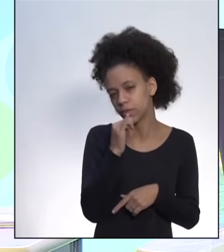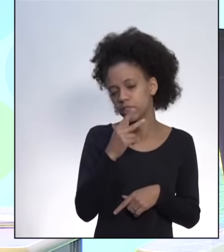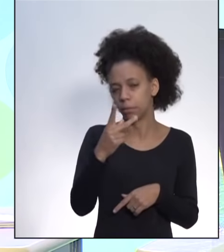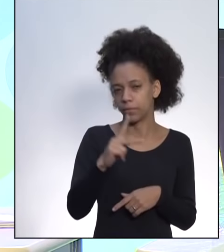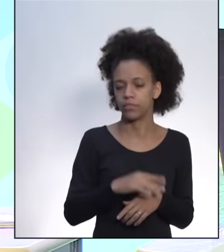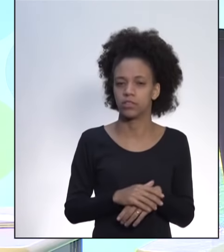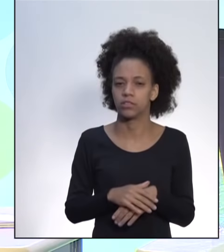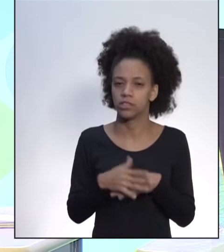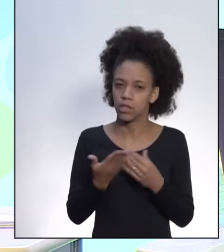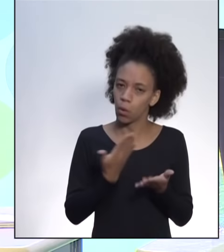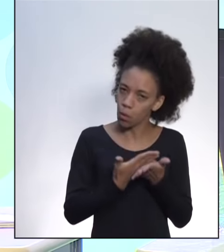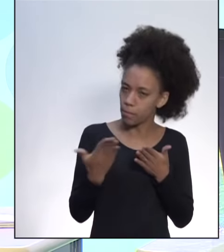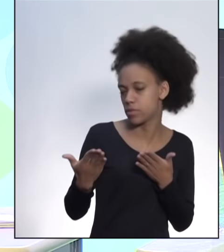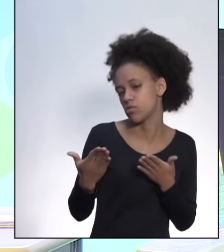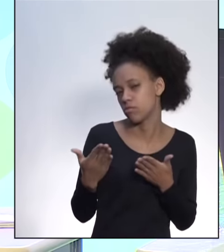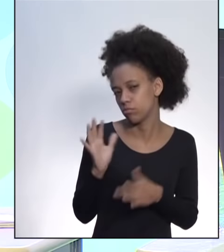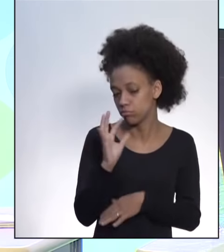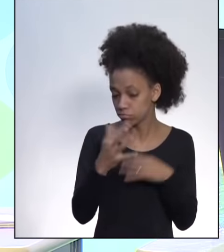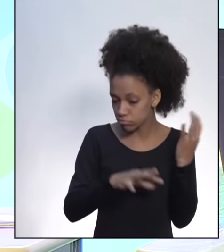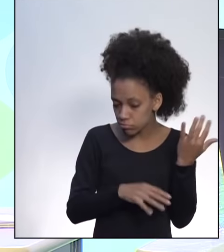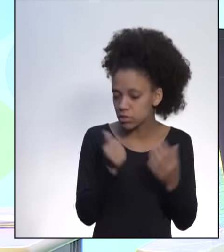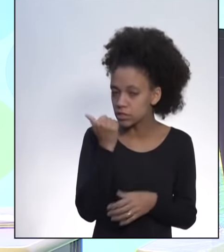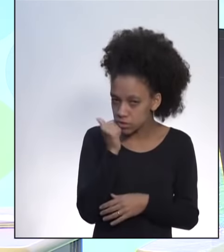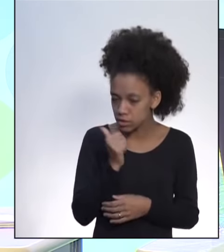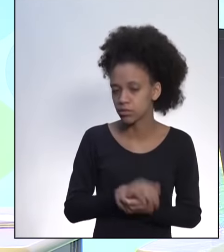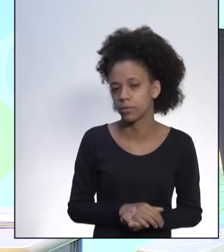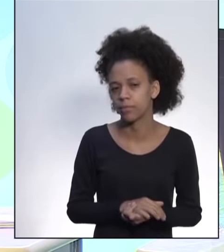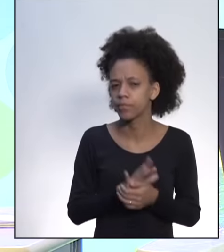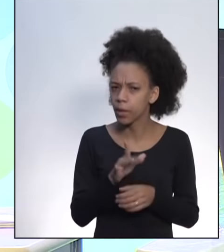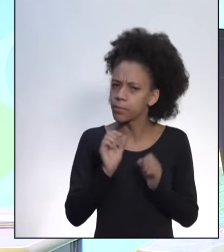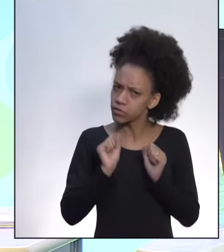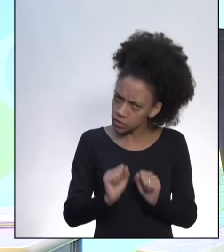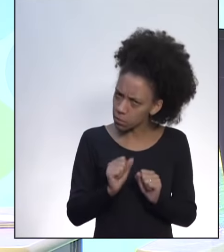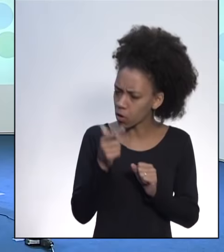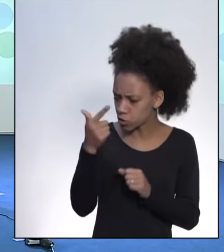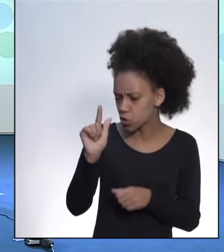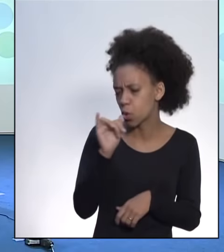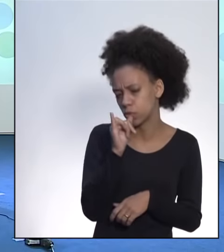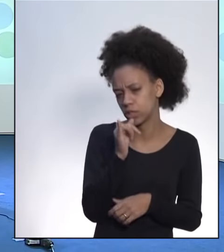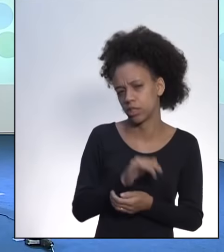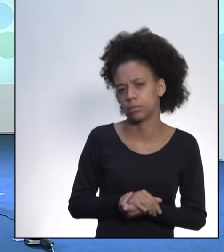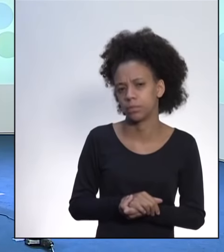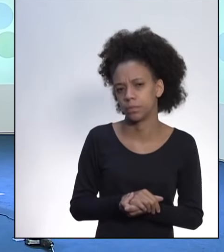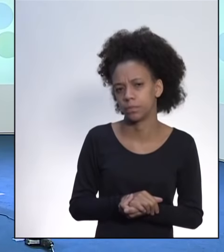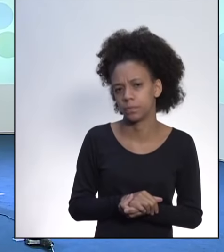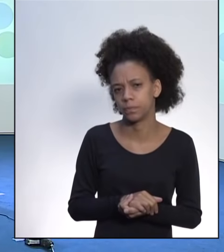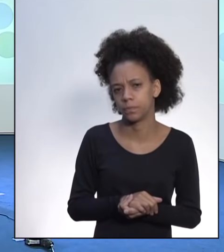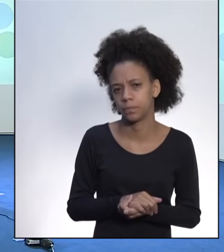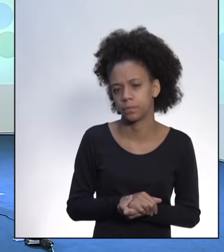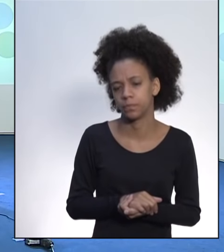iniciou com a caldas é mas vocês podem colocar outros